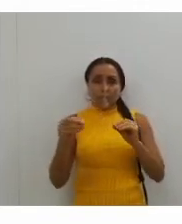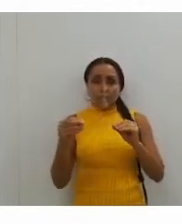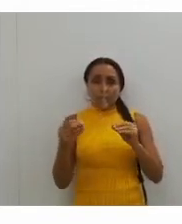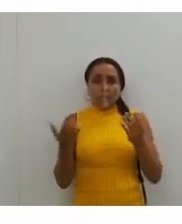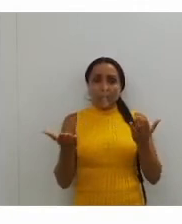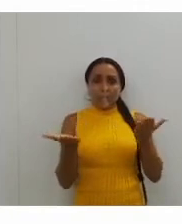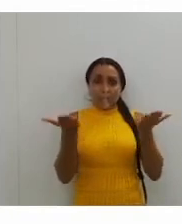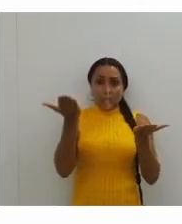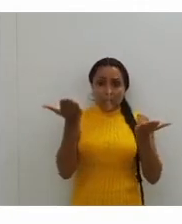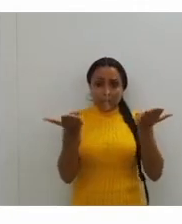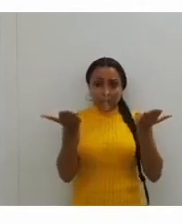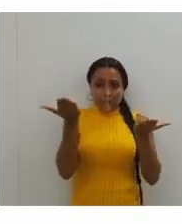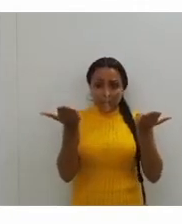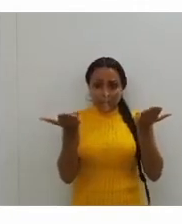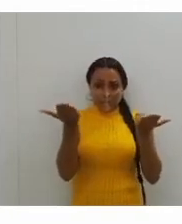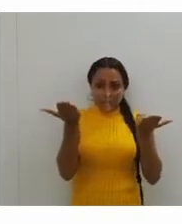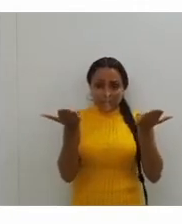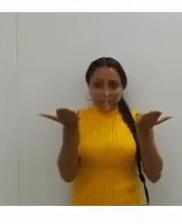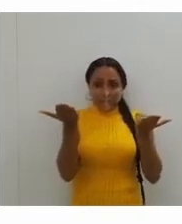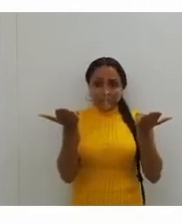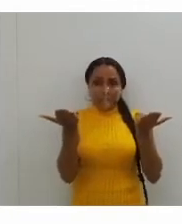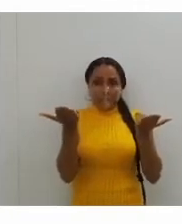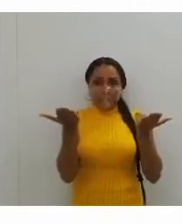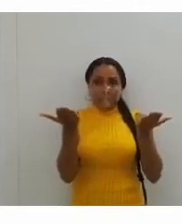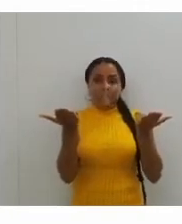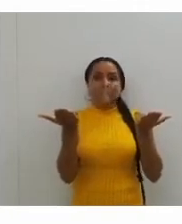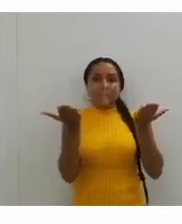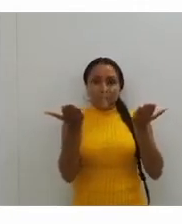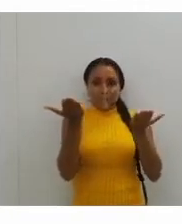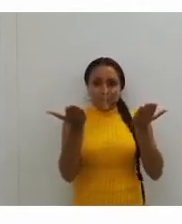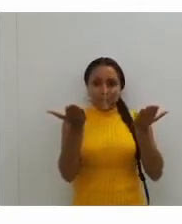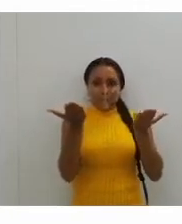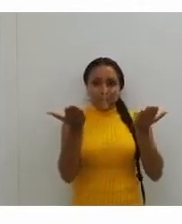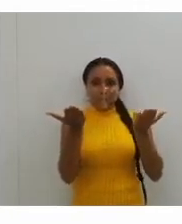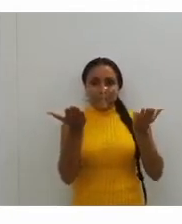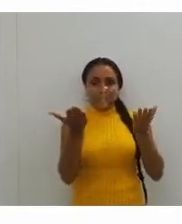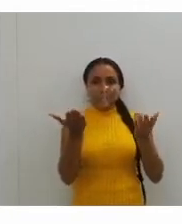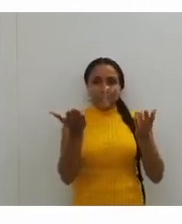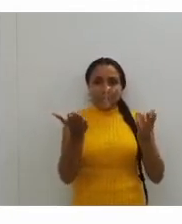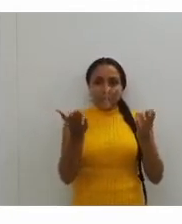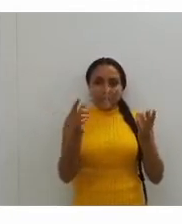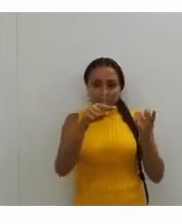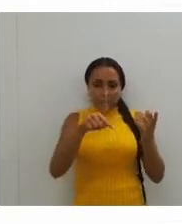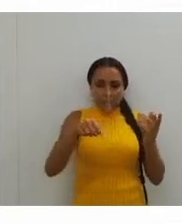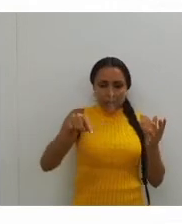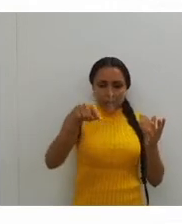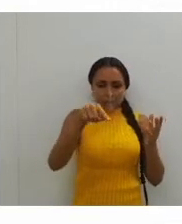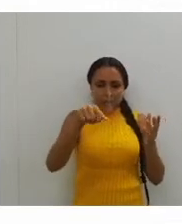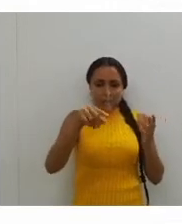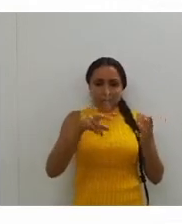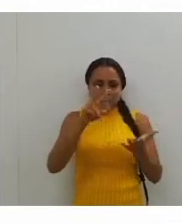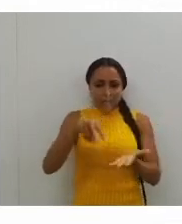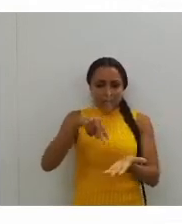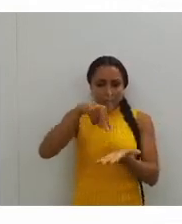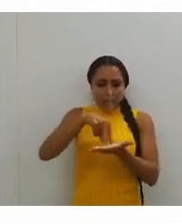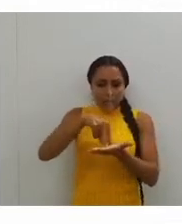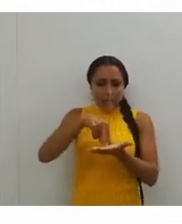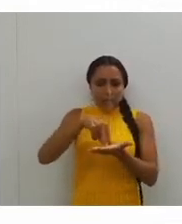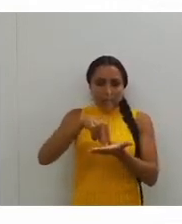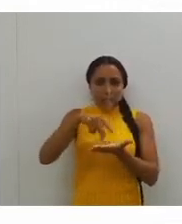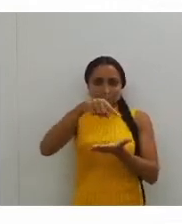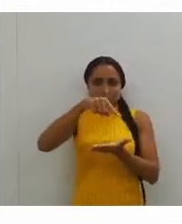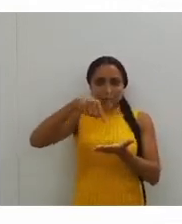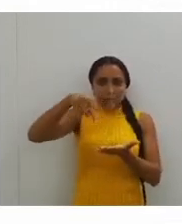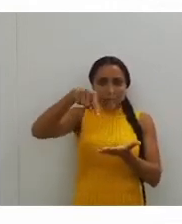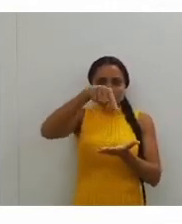uma balança, na verdade essa balança é chamada de dinamômetro, que é um instrumento que serve